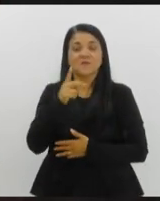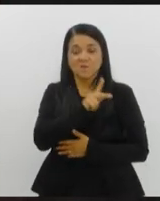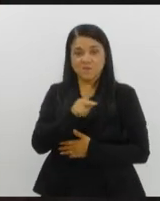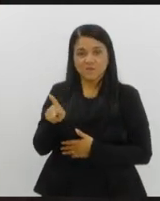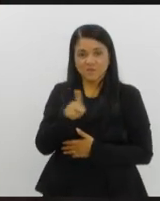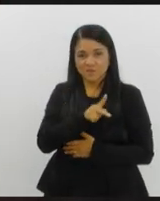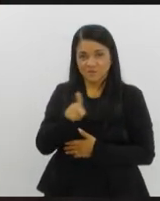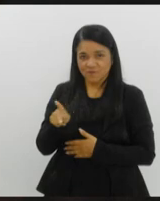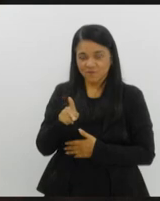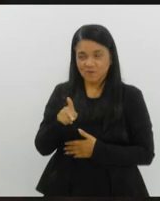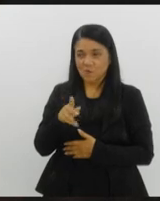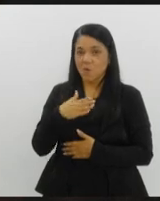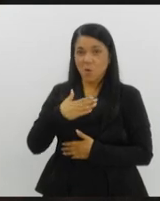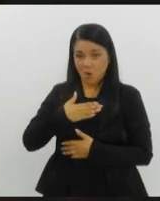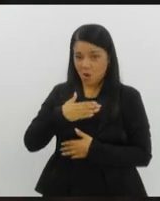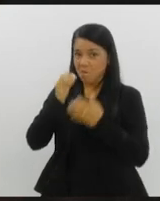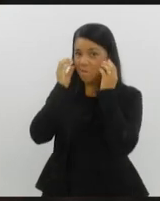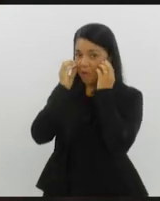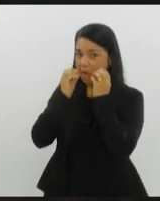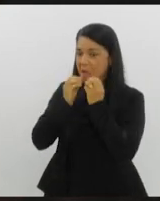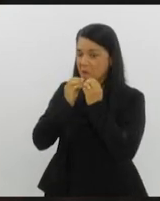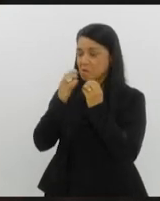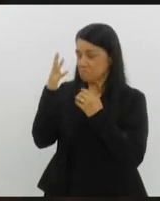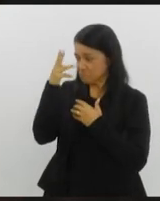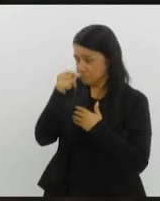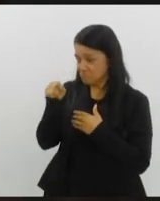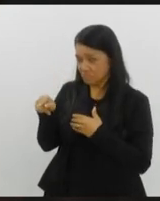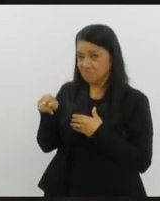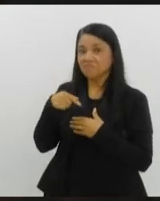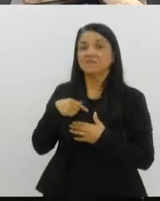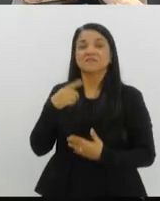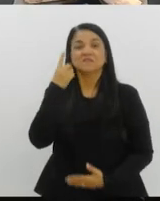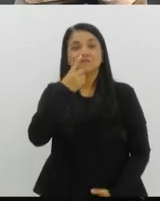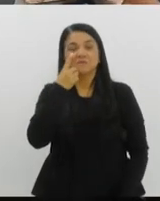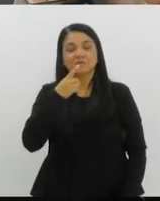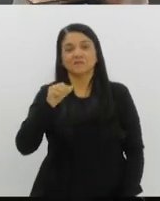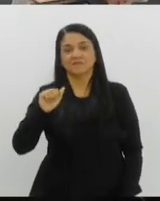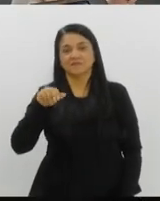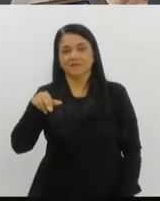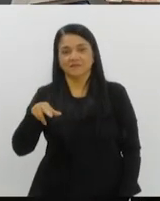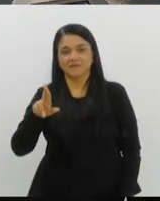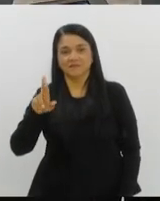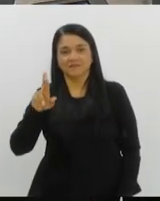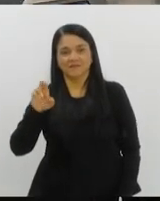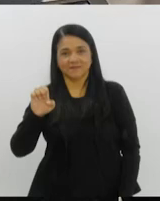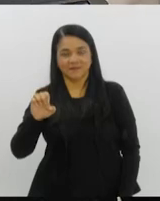professor, gostei da barba, de Vossa Excelência, deputado André Correia.